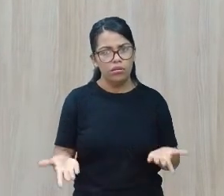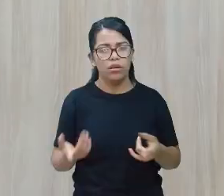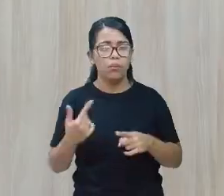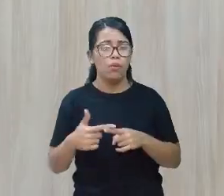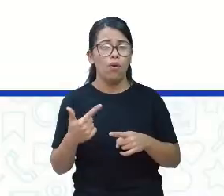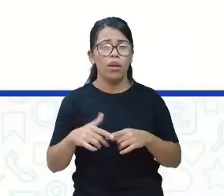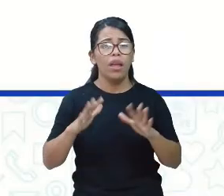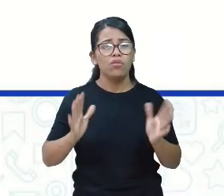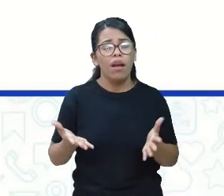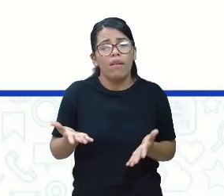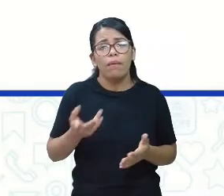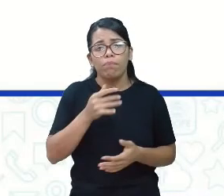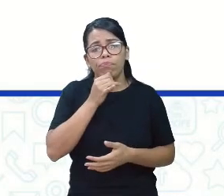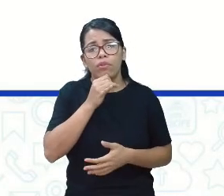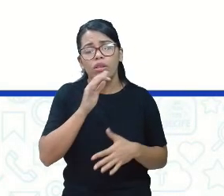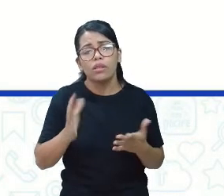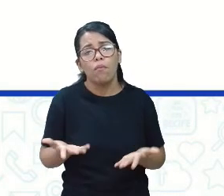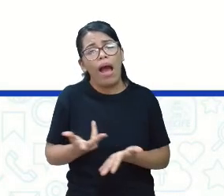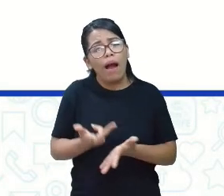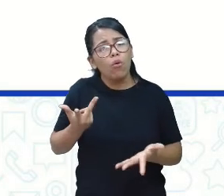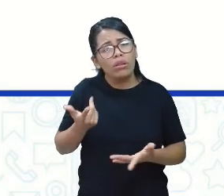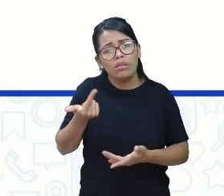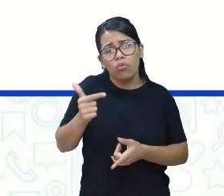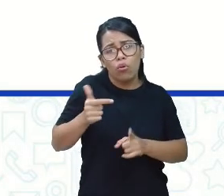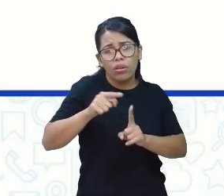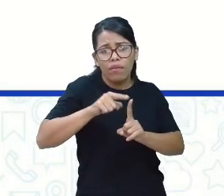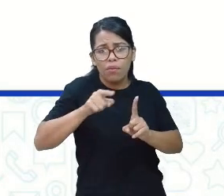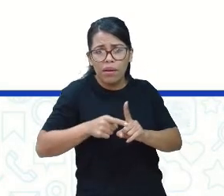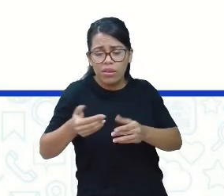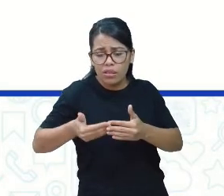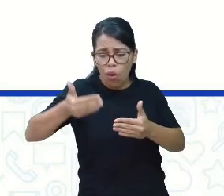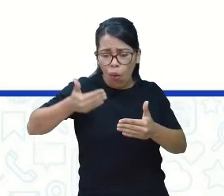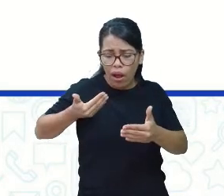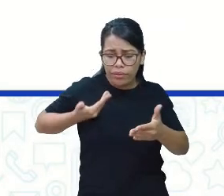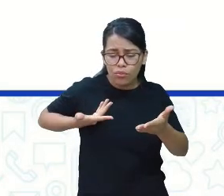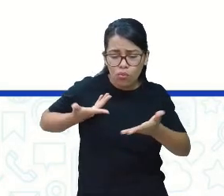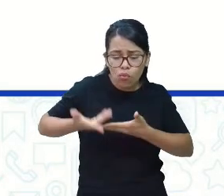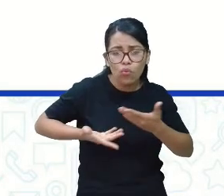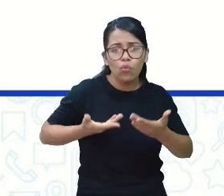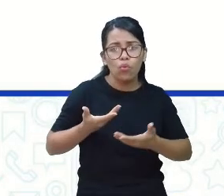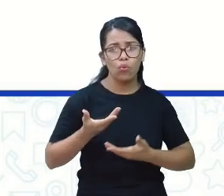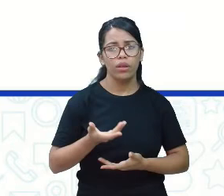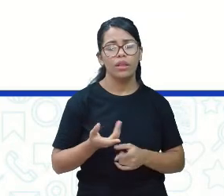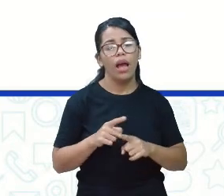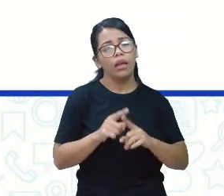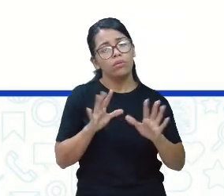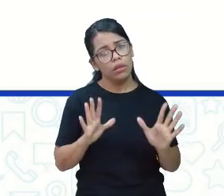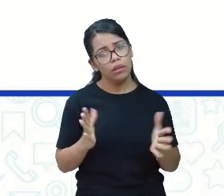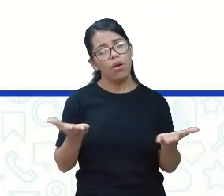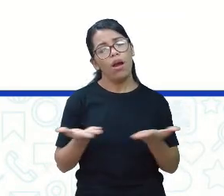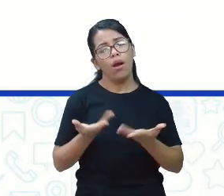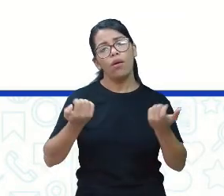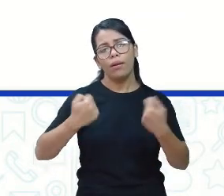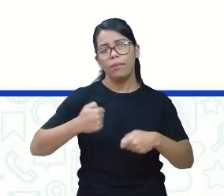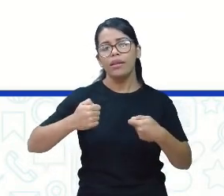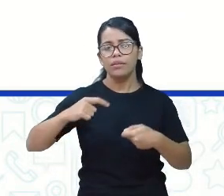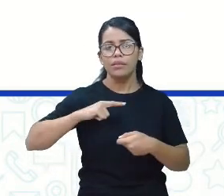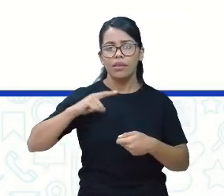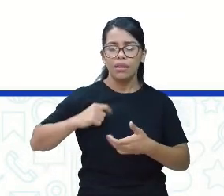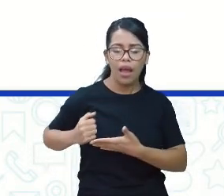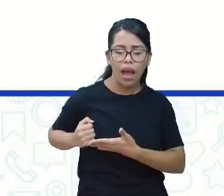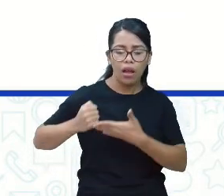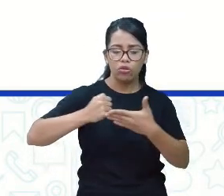que aconteceu e não houve a prevenção, então é importante que o filho ou a filha eles realmente tenham assistência